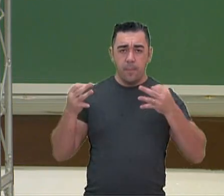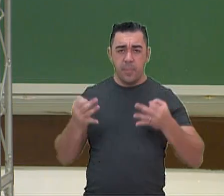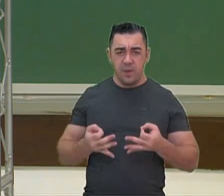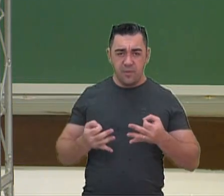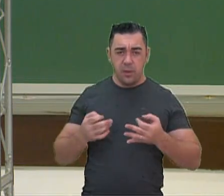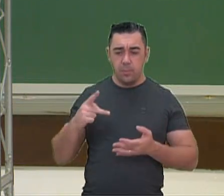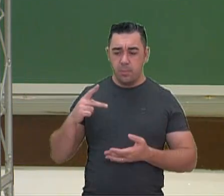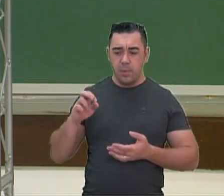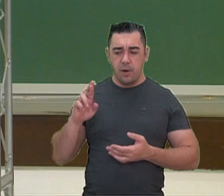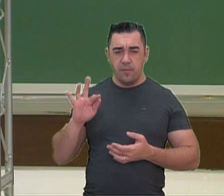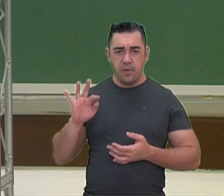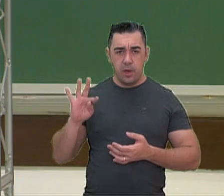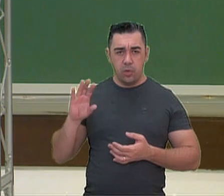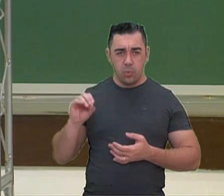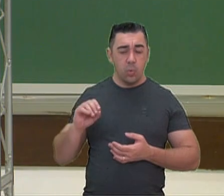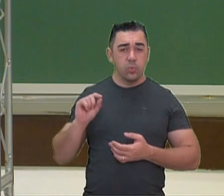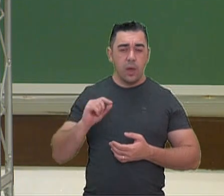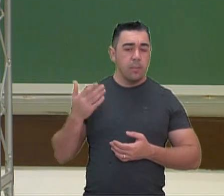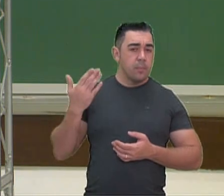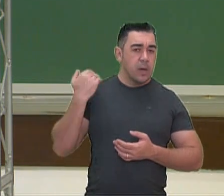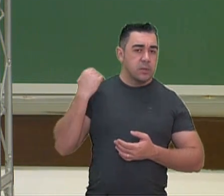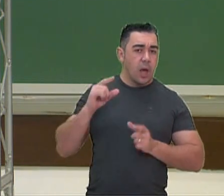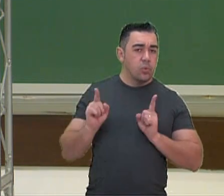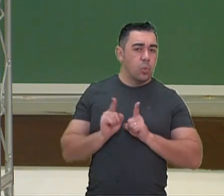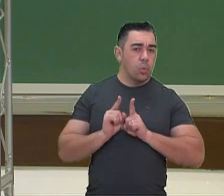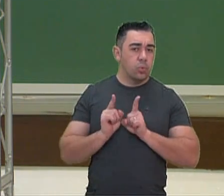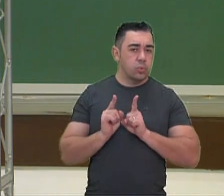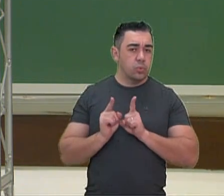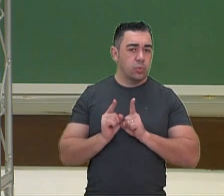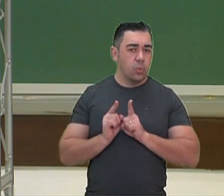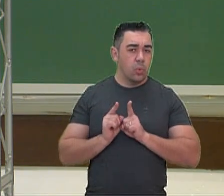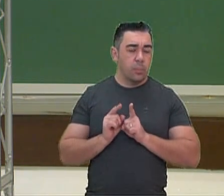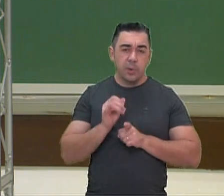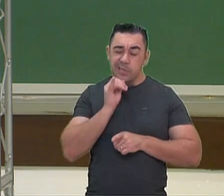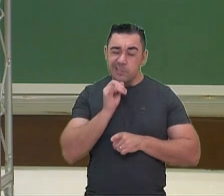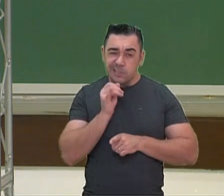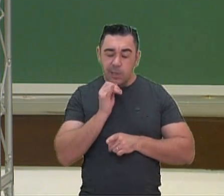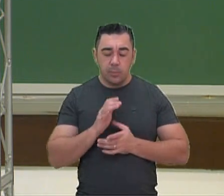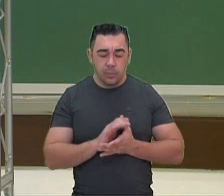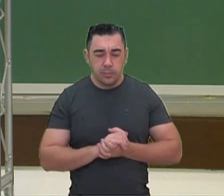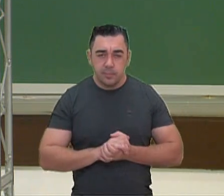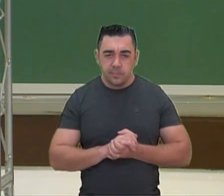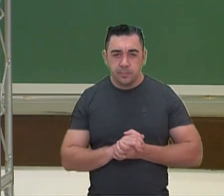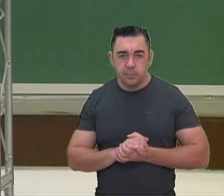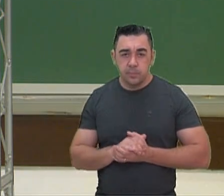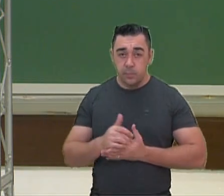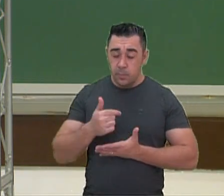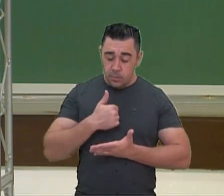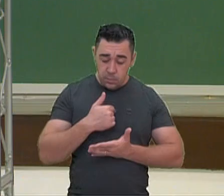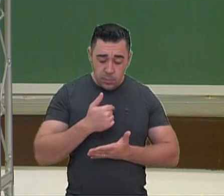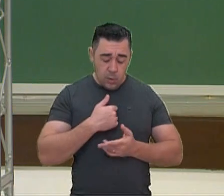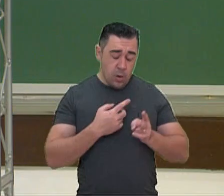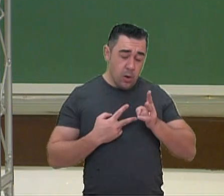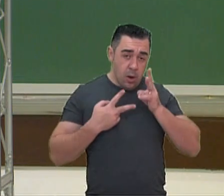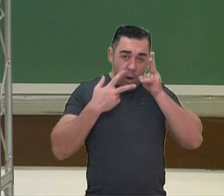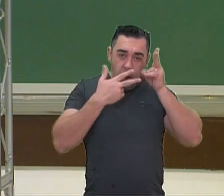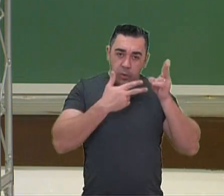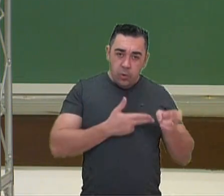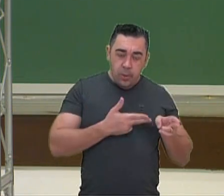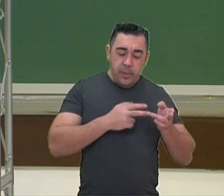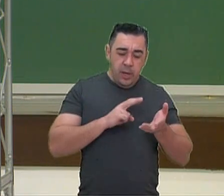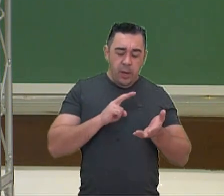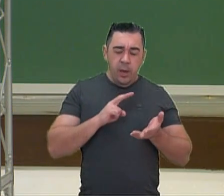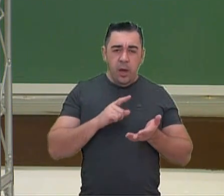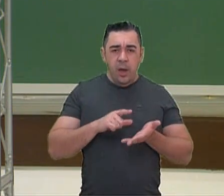passado que aconteceu rapidamente e acabou. Por exemplo, eu dormi